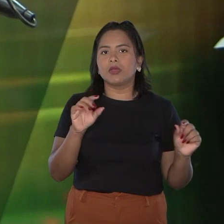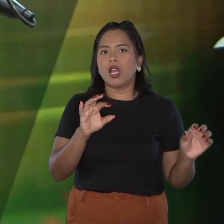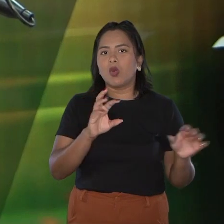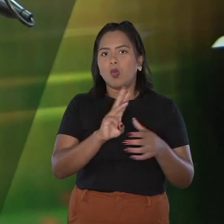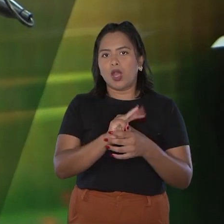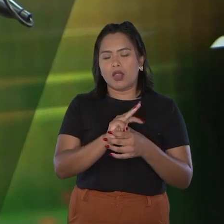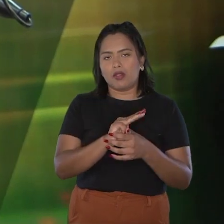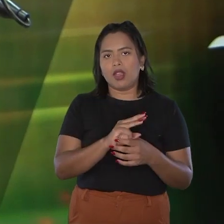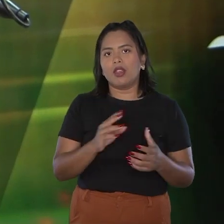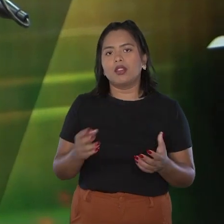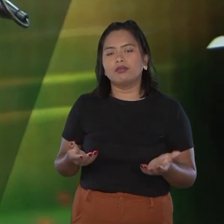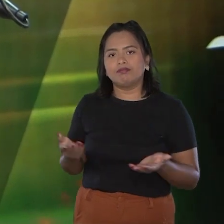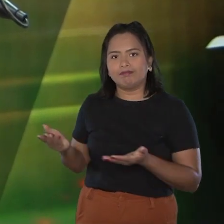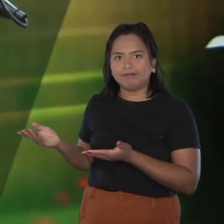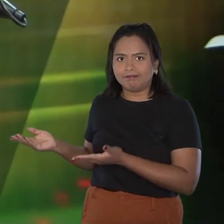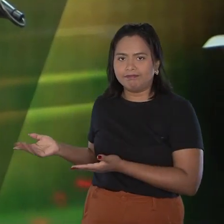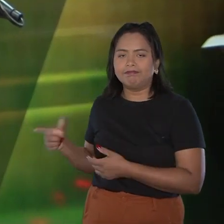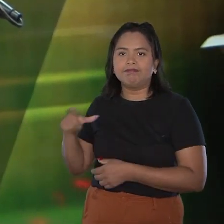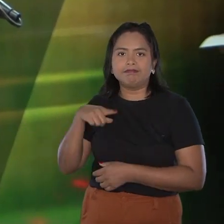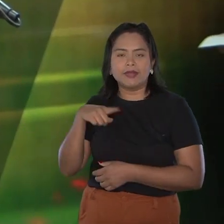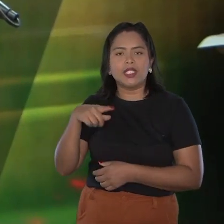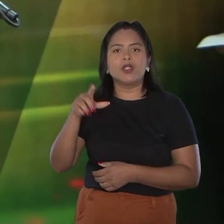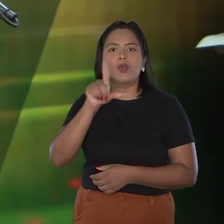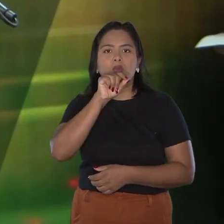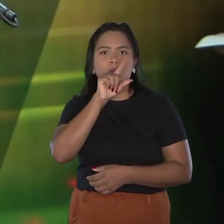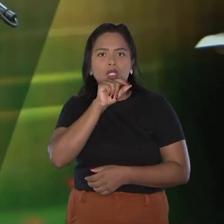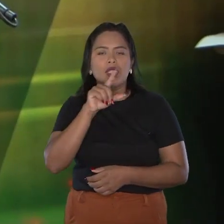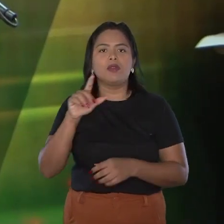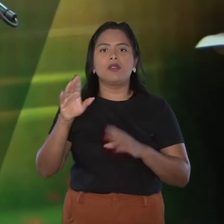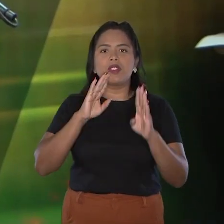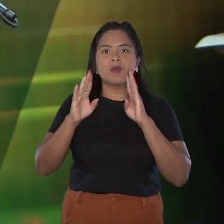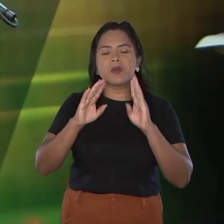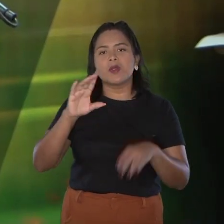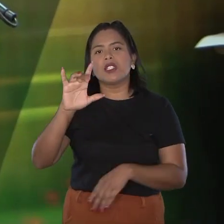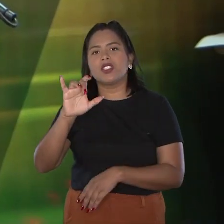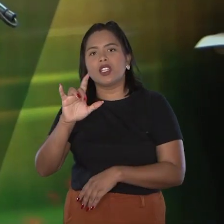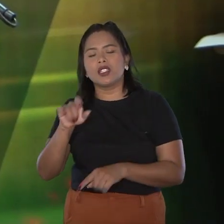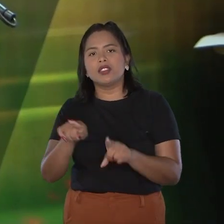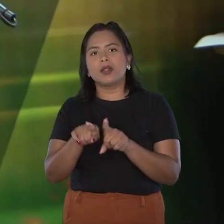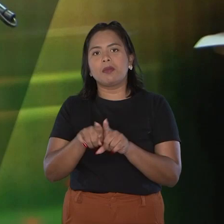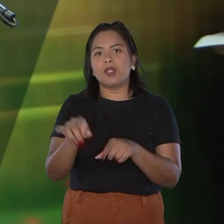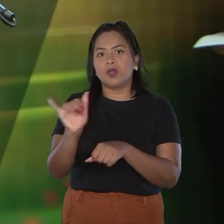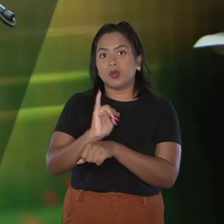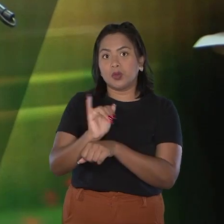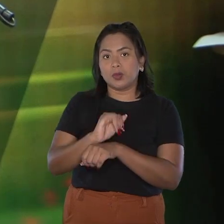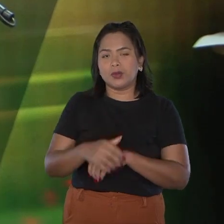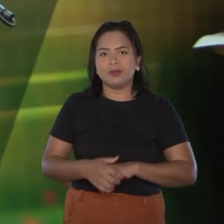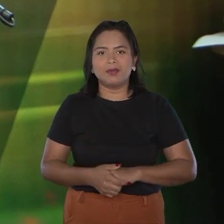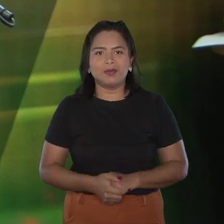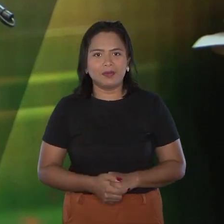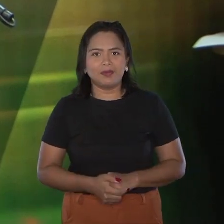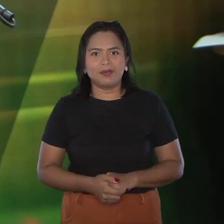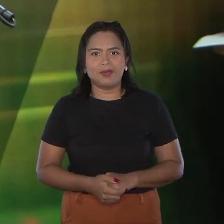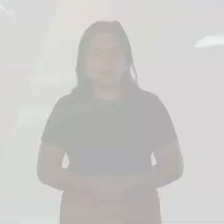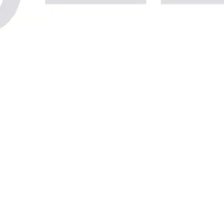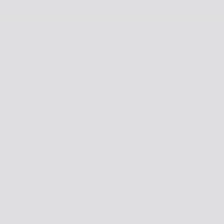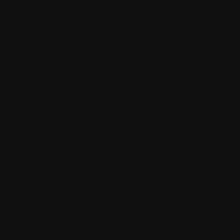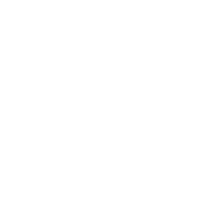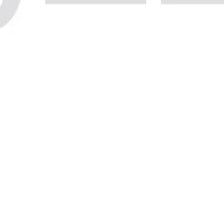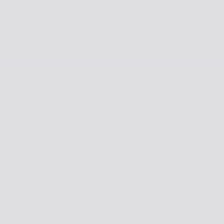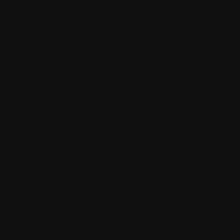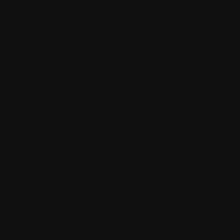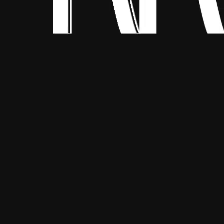procurar nas redes sociais UFRR oficial estamos no Twitter no Facebook no Instagram e no YouTube até daqui a pouco